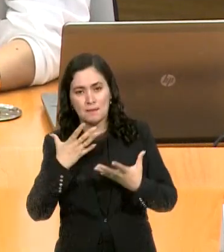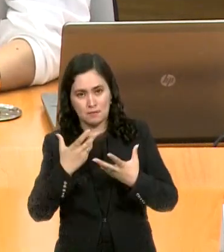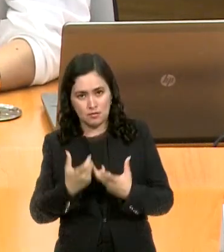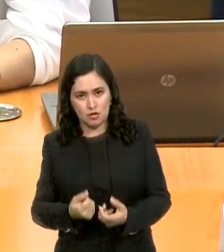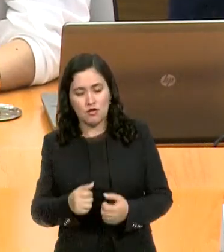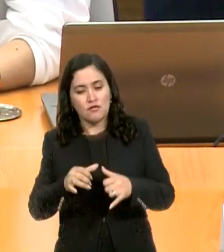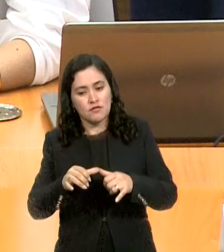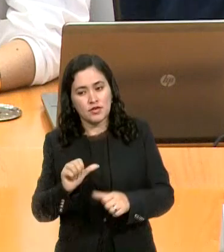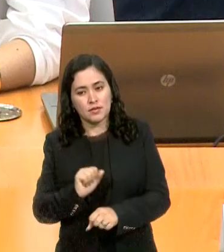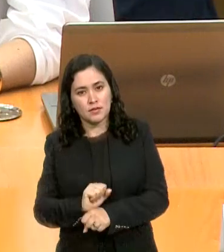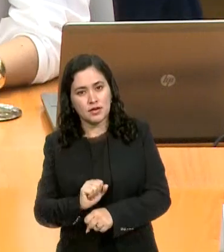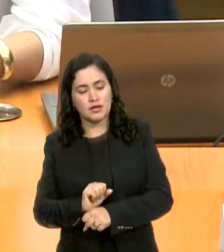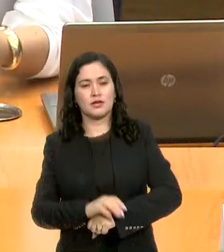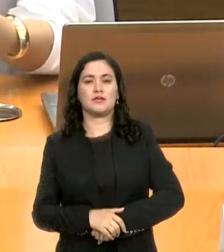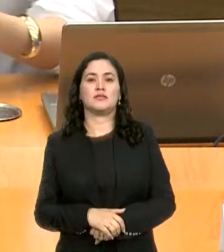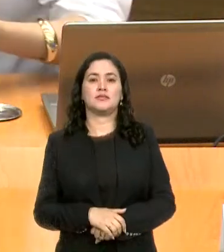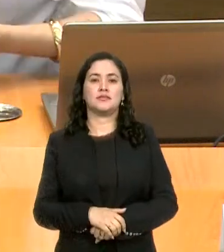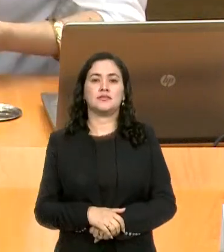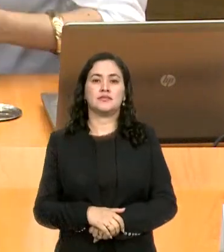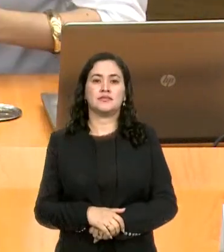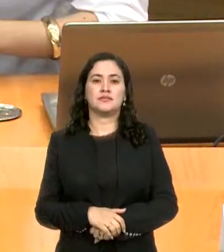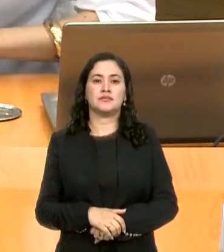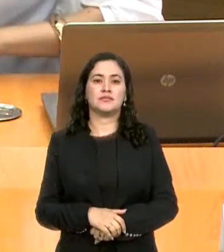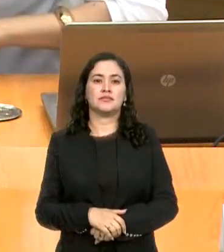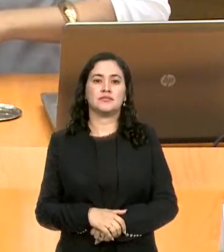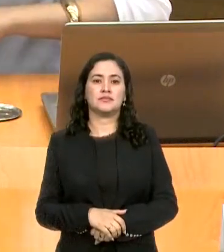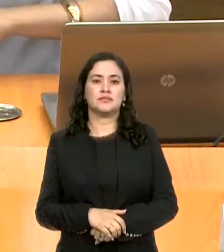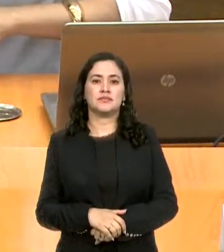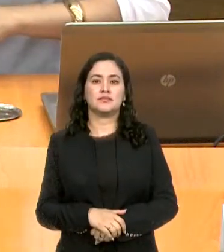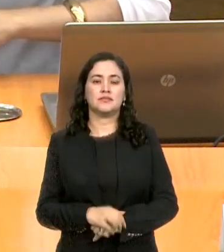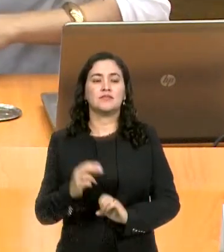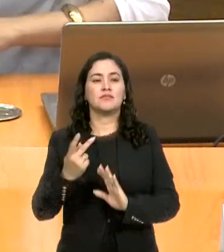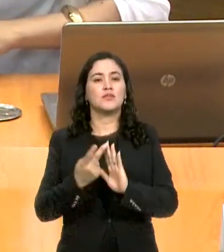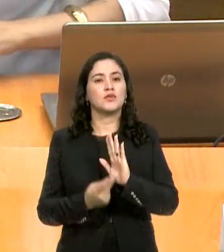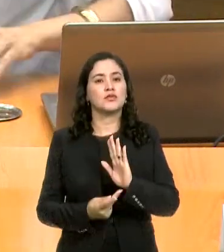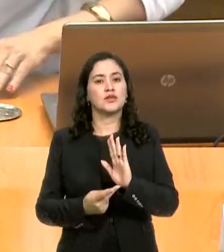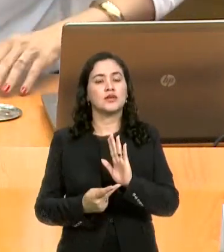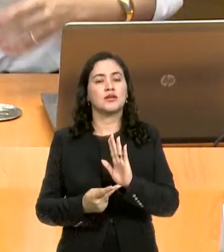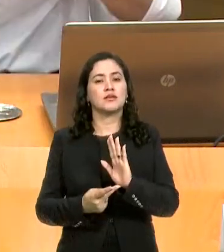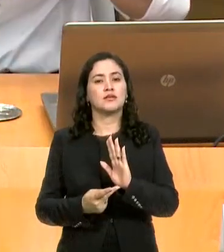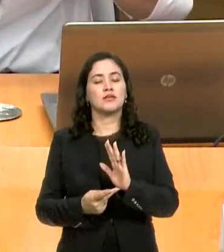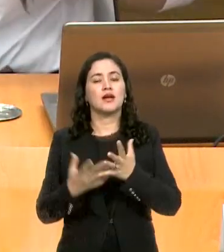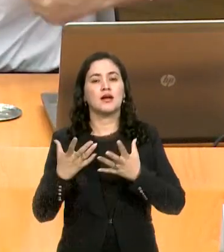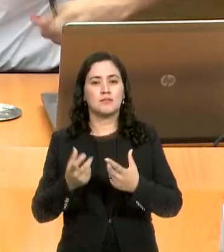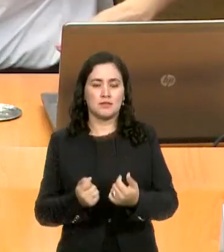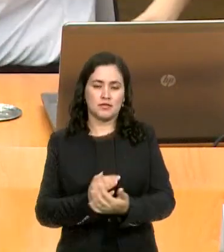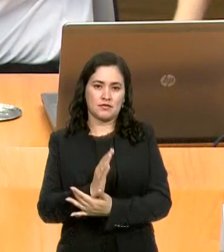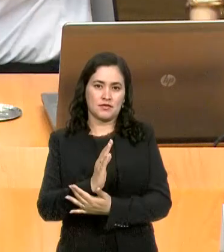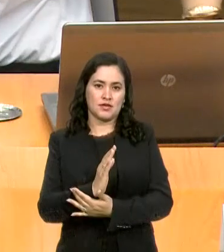aprovam permaneçam como estão. Projeto aprovado.